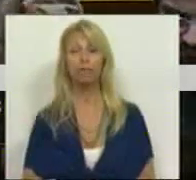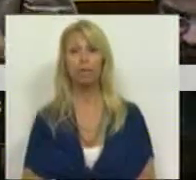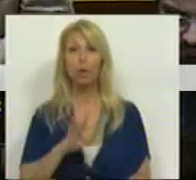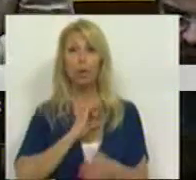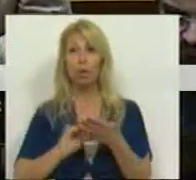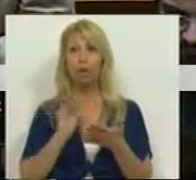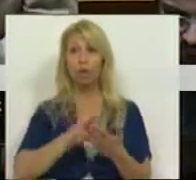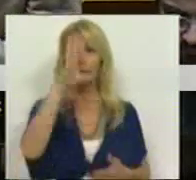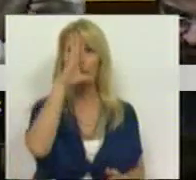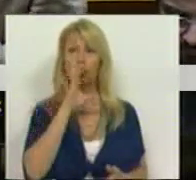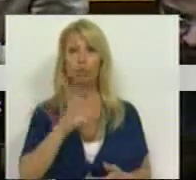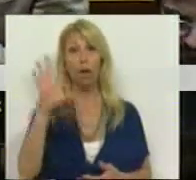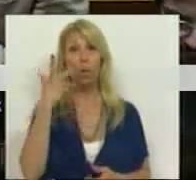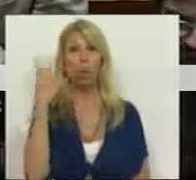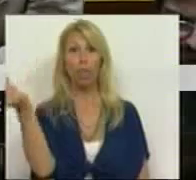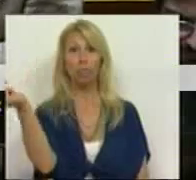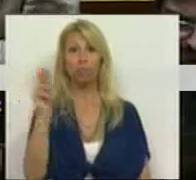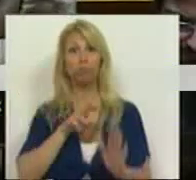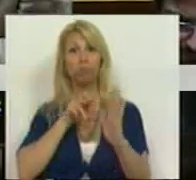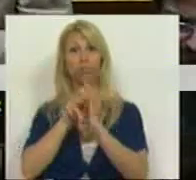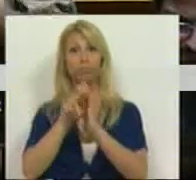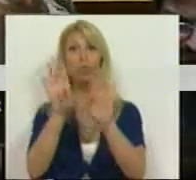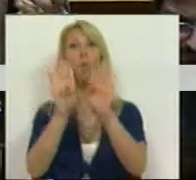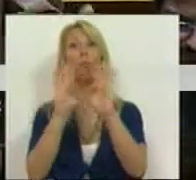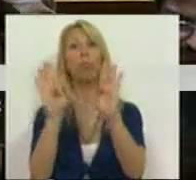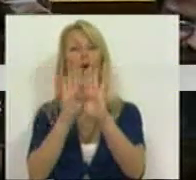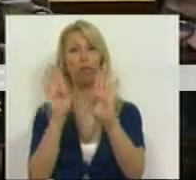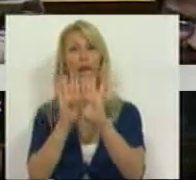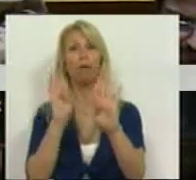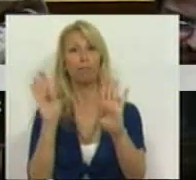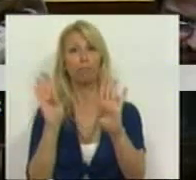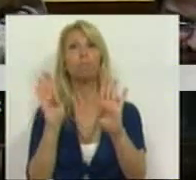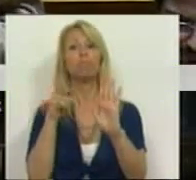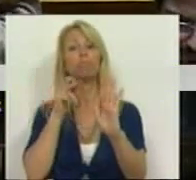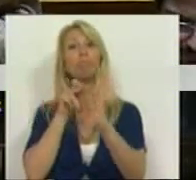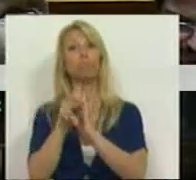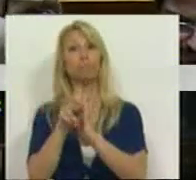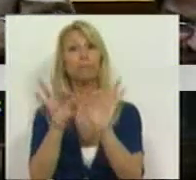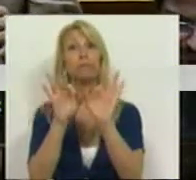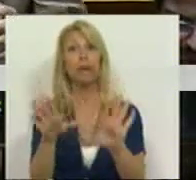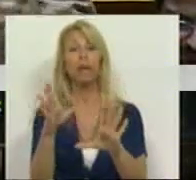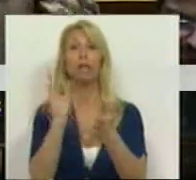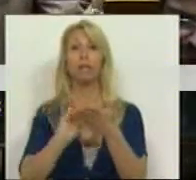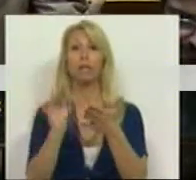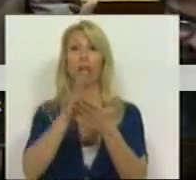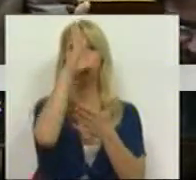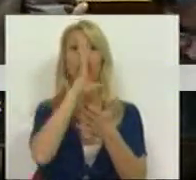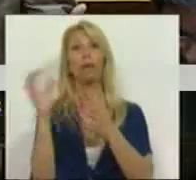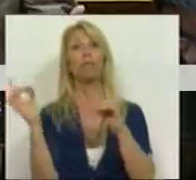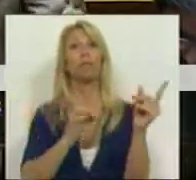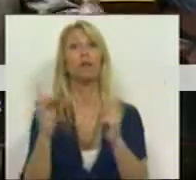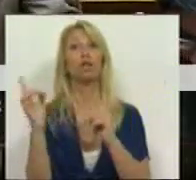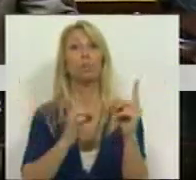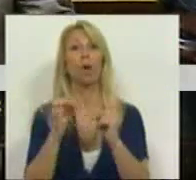Sr. Secretário de Estado, quando entrou por aquela porta, entrou enquanto Secretário de Estado de Transportes. Pelo menos era